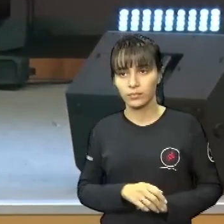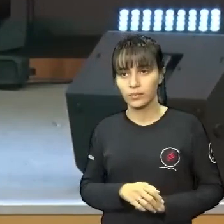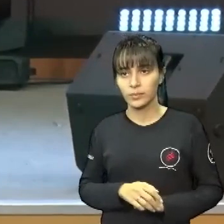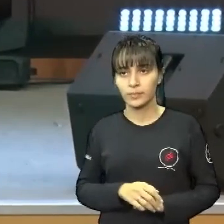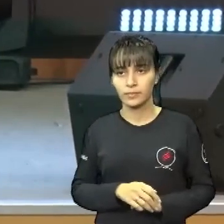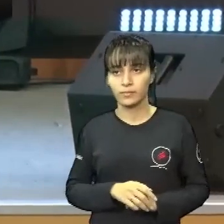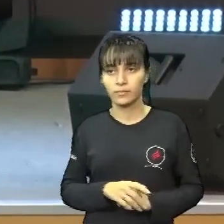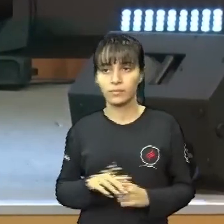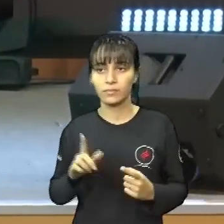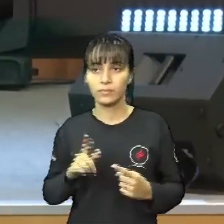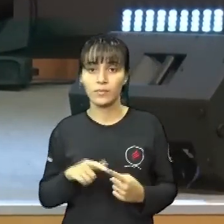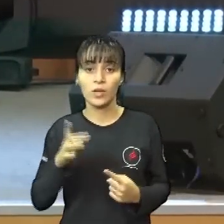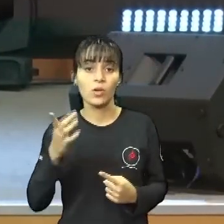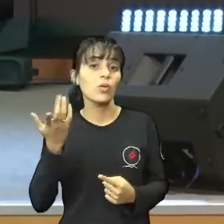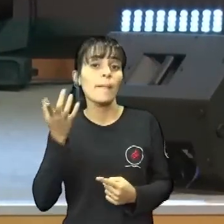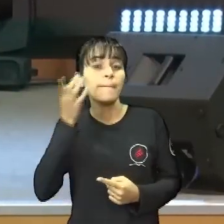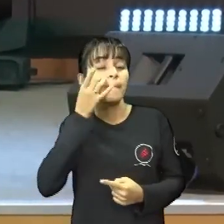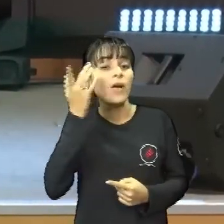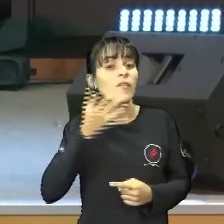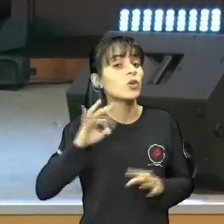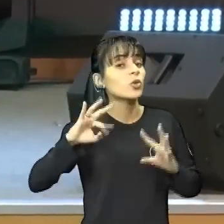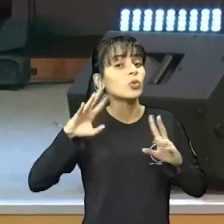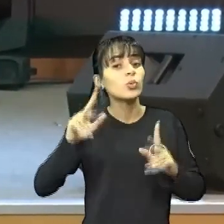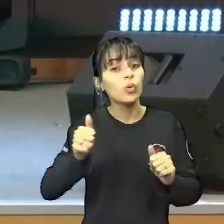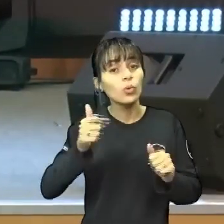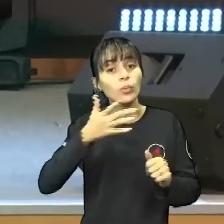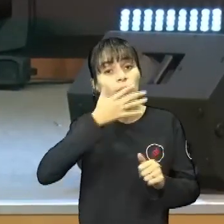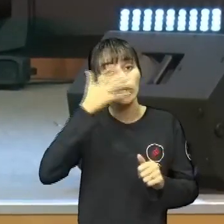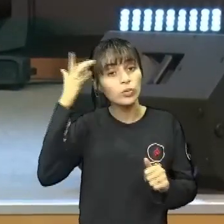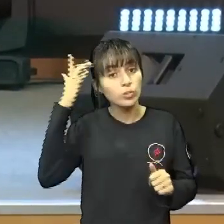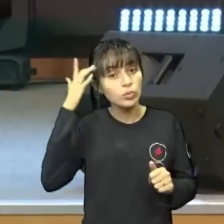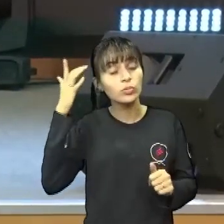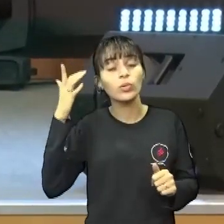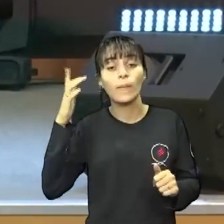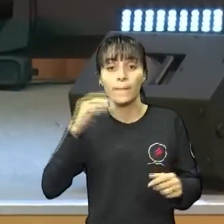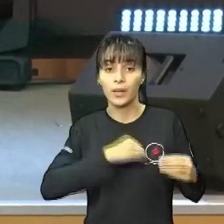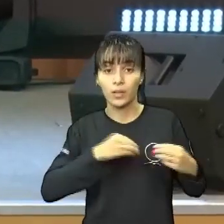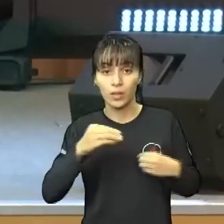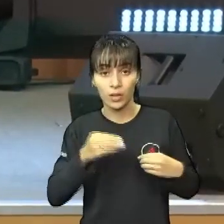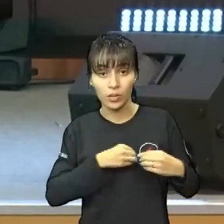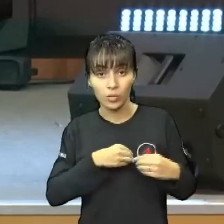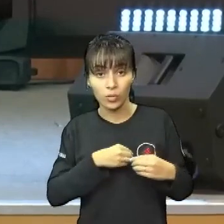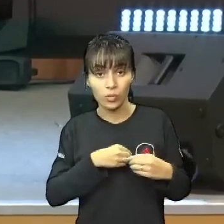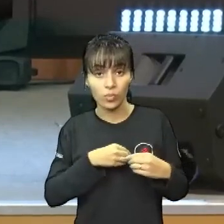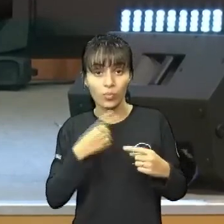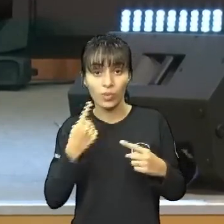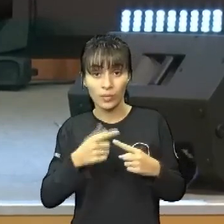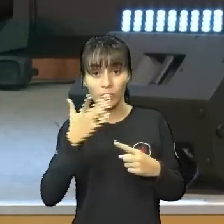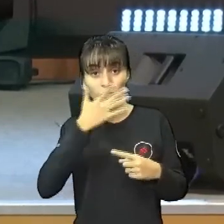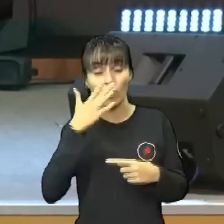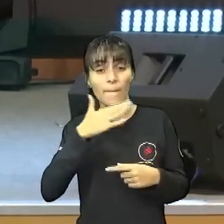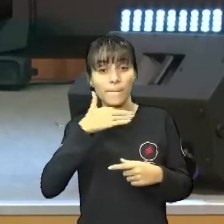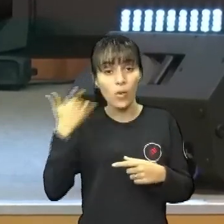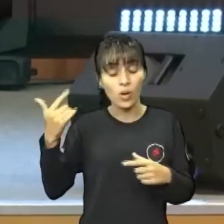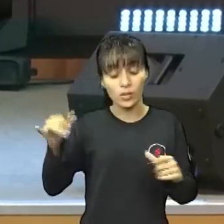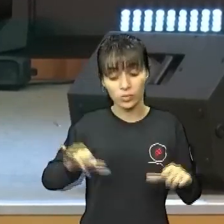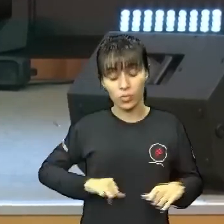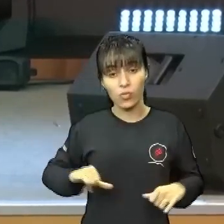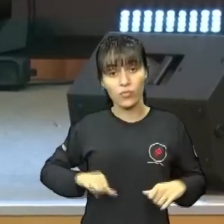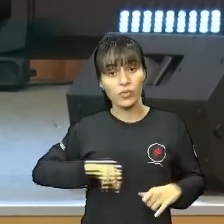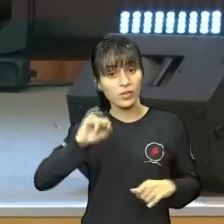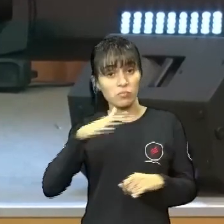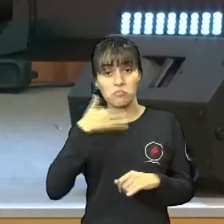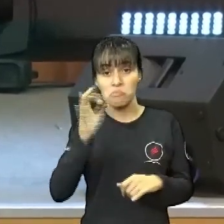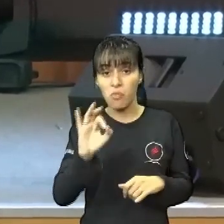Qual é a prova que todo homem é pecador é que o homem morre e sente dor se você não